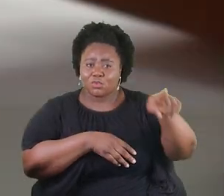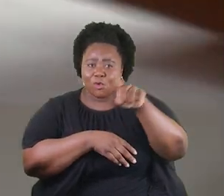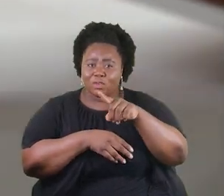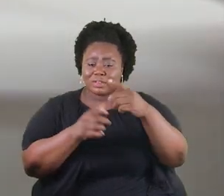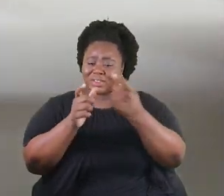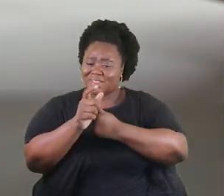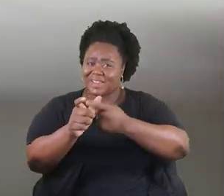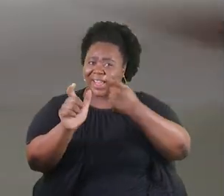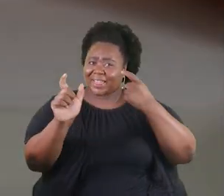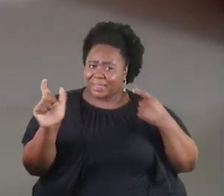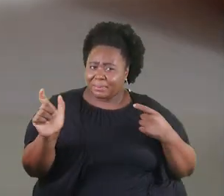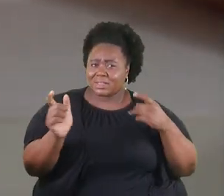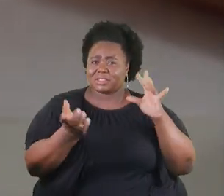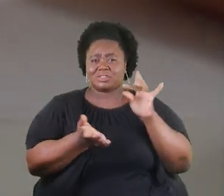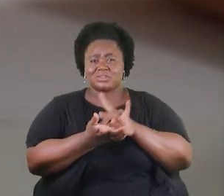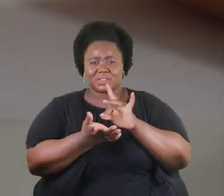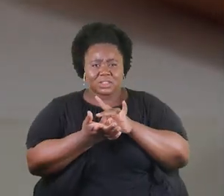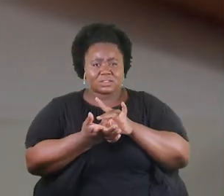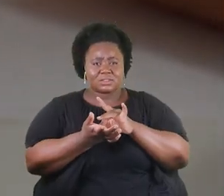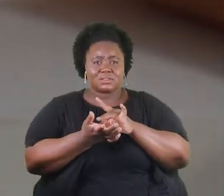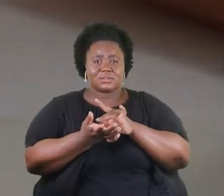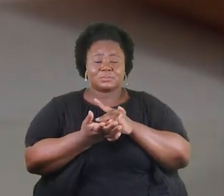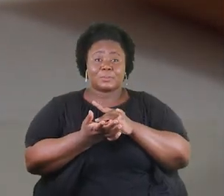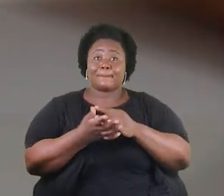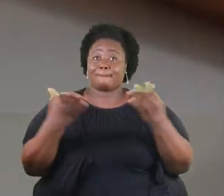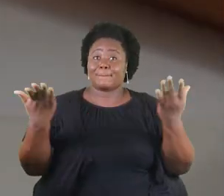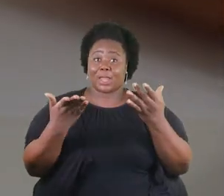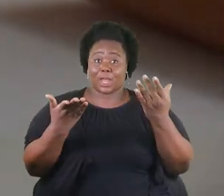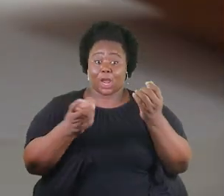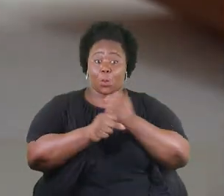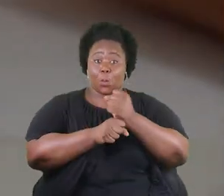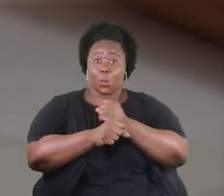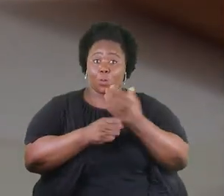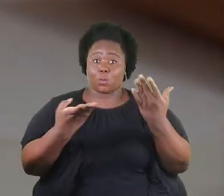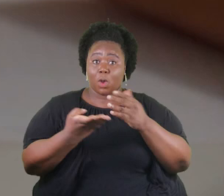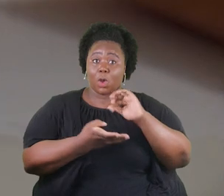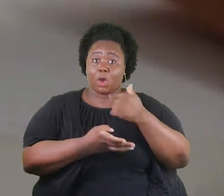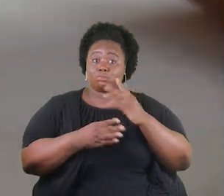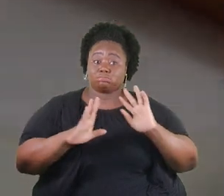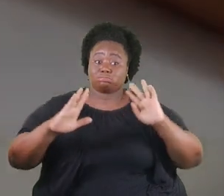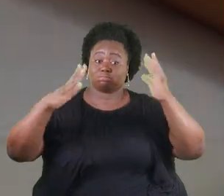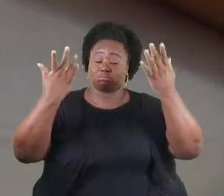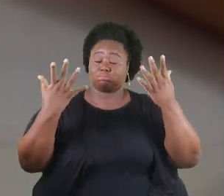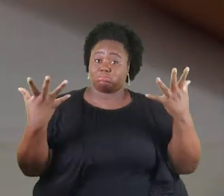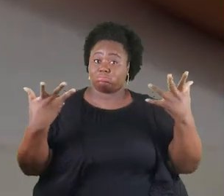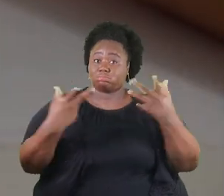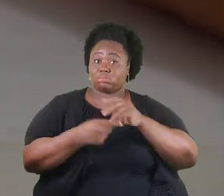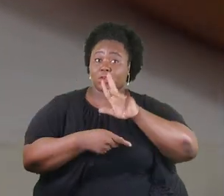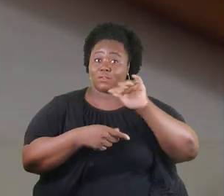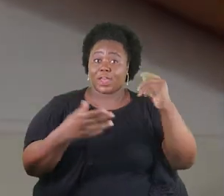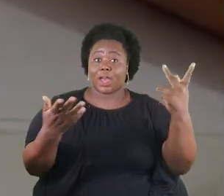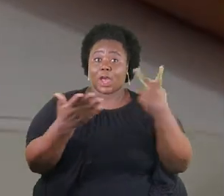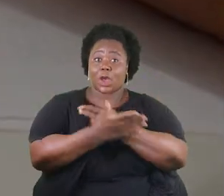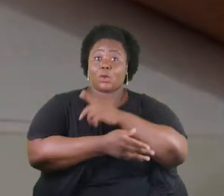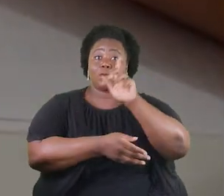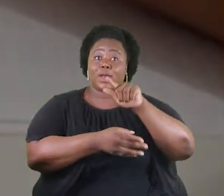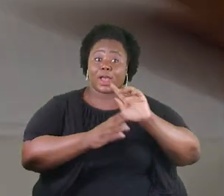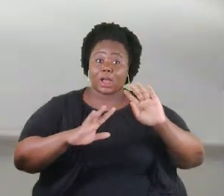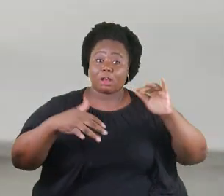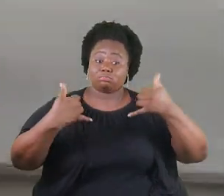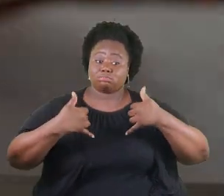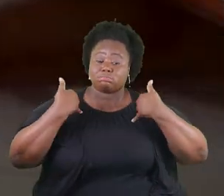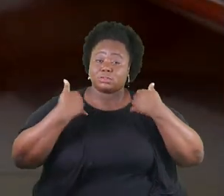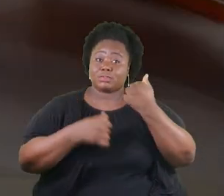vocês independentes? Esse ano, uma grande comemoração está por ocorrer. Trata-se do aniversário